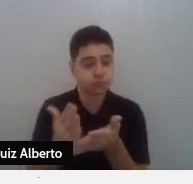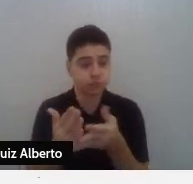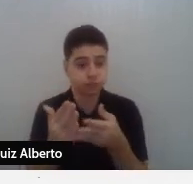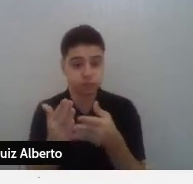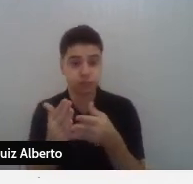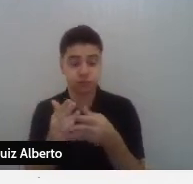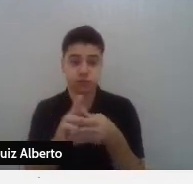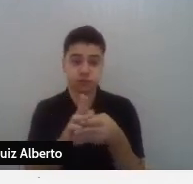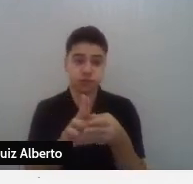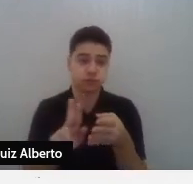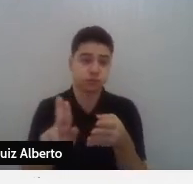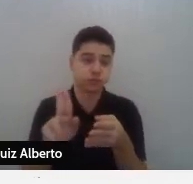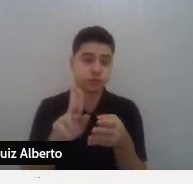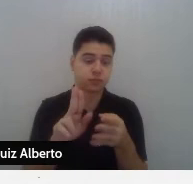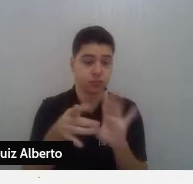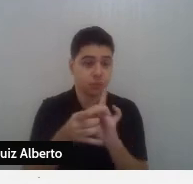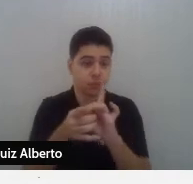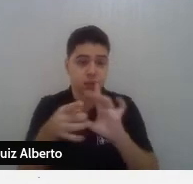permitem